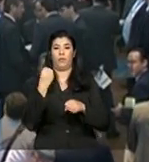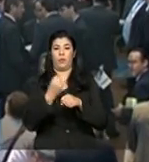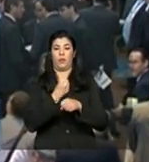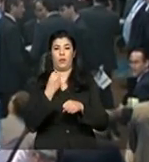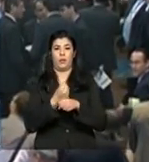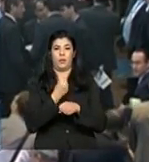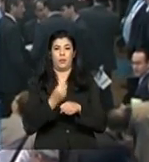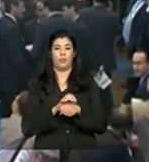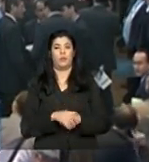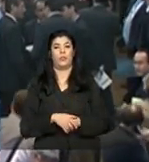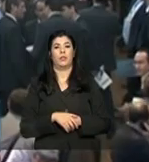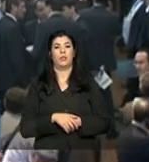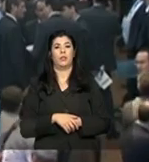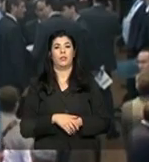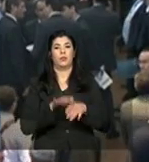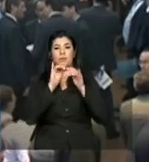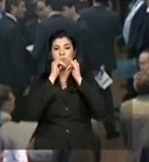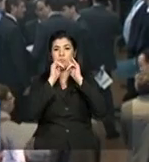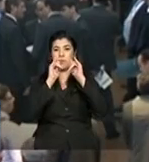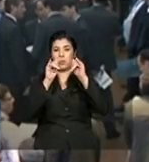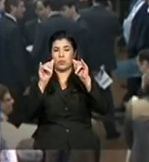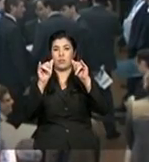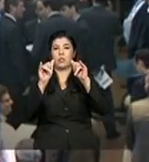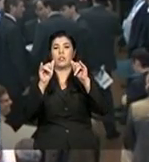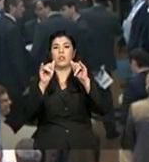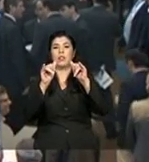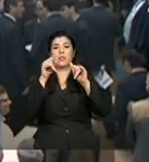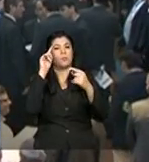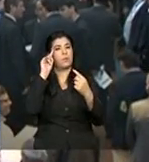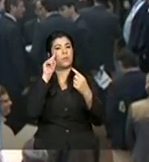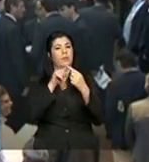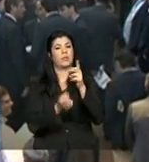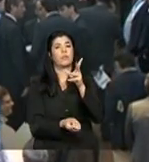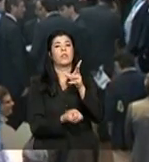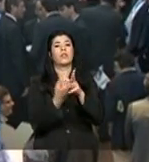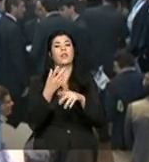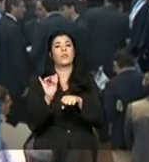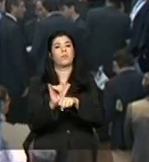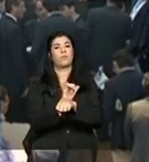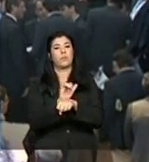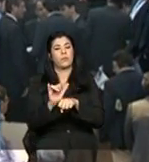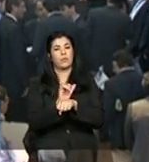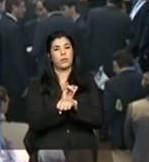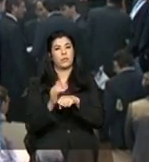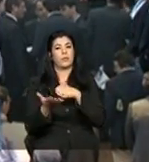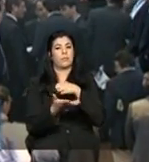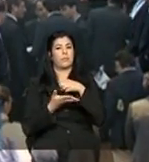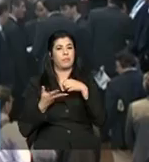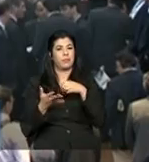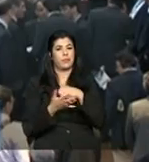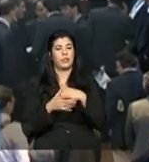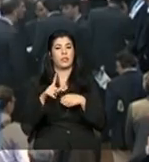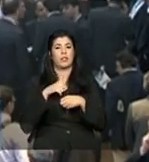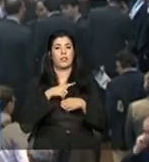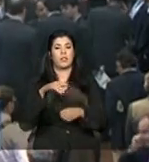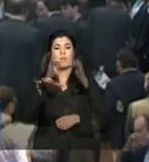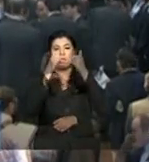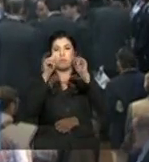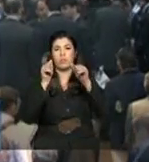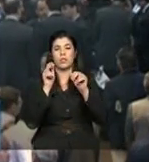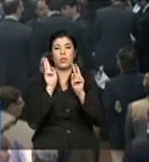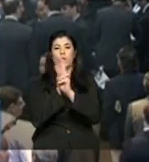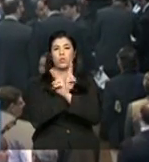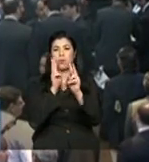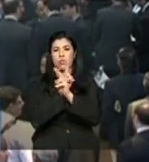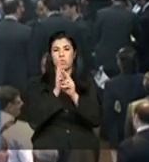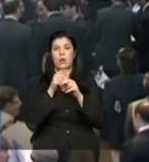de transmissão tem o objetivo de criar uma infraestrutura em locais onde está prevista a instalação de parques eólicos, que é